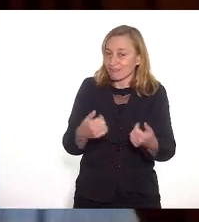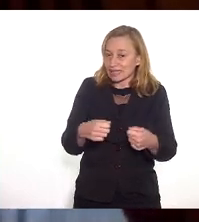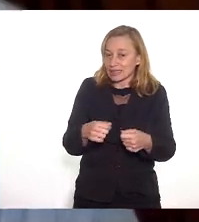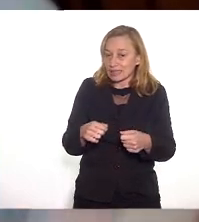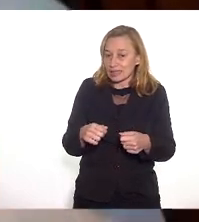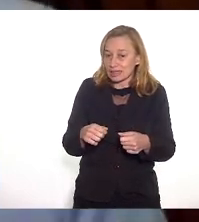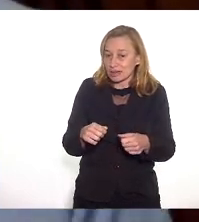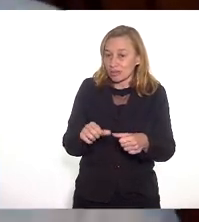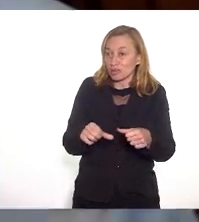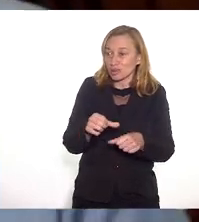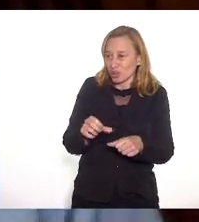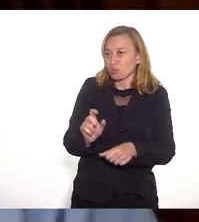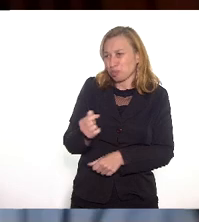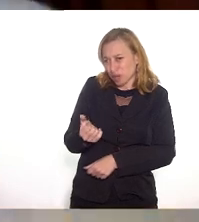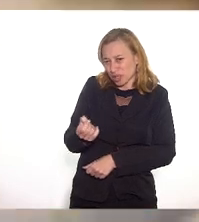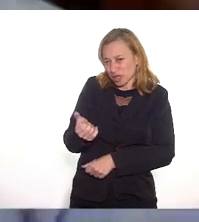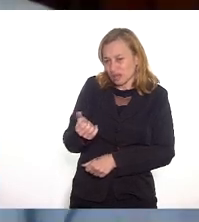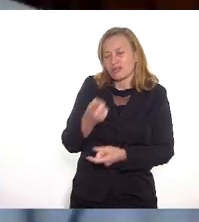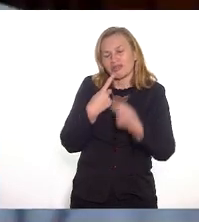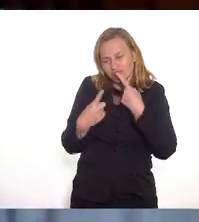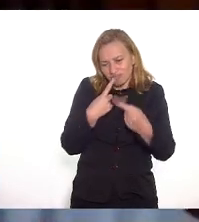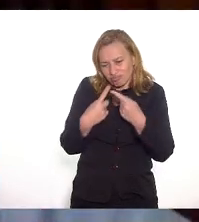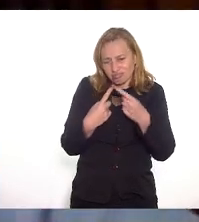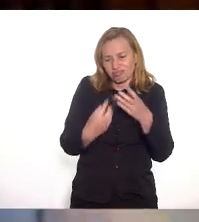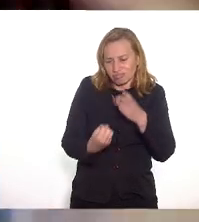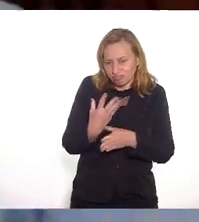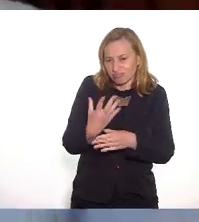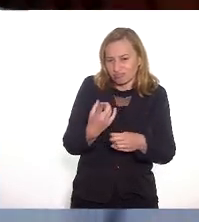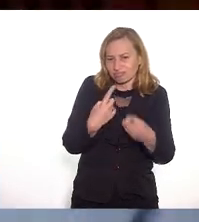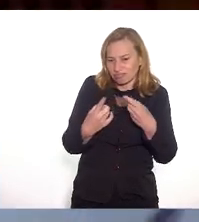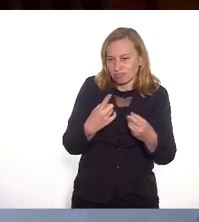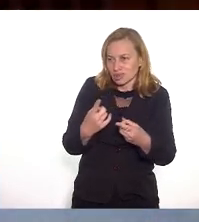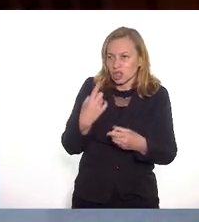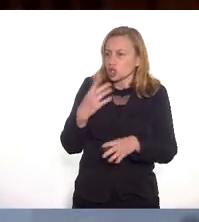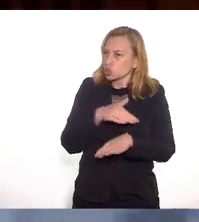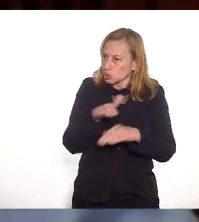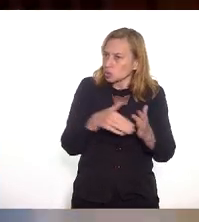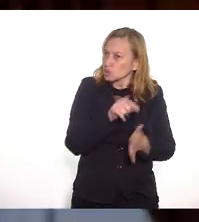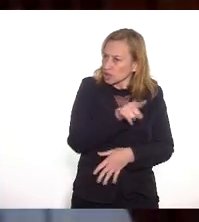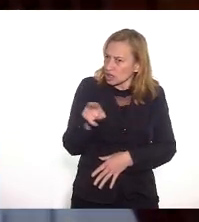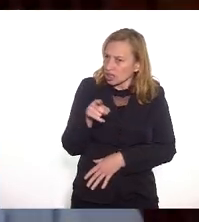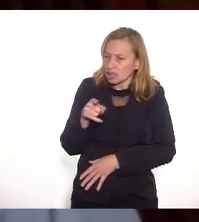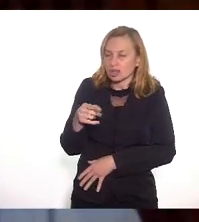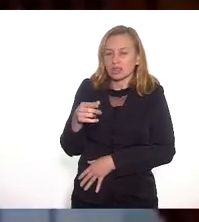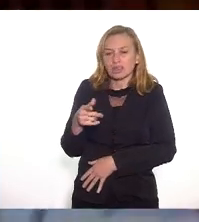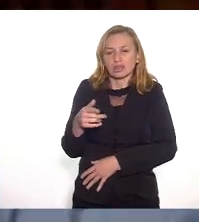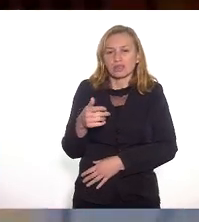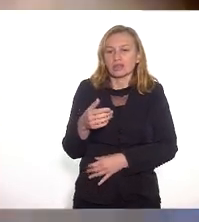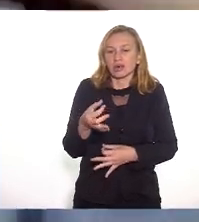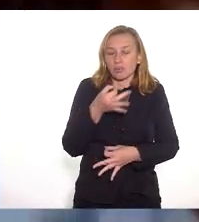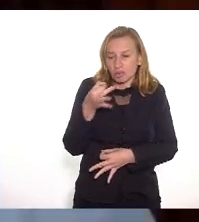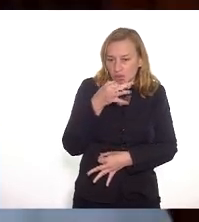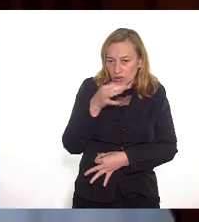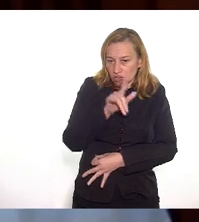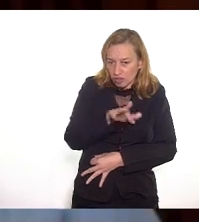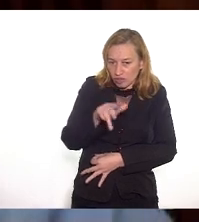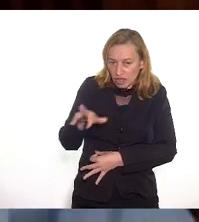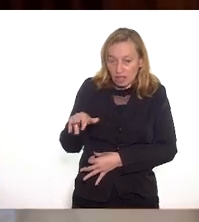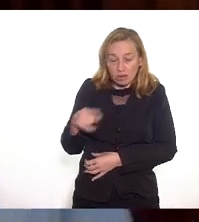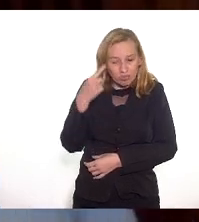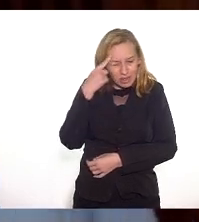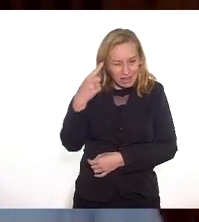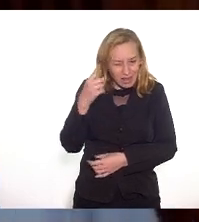outro. Então, a gente vai criar esse debate, depois o Luiz vai acrescentar, todos aqui têm contribuições a fazer, é uma